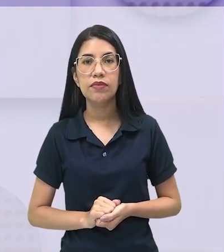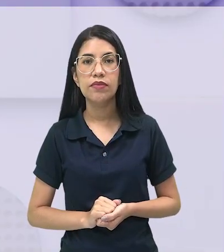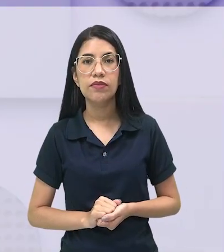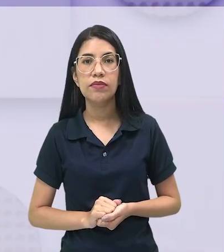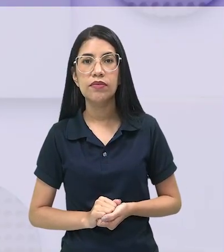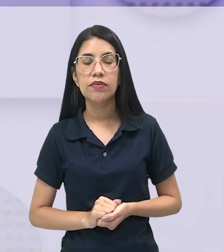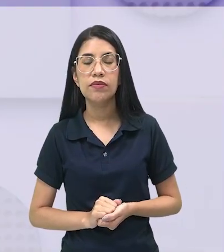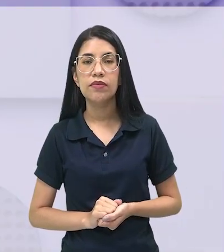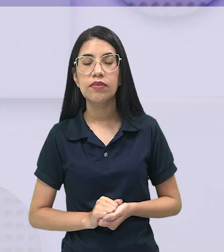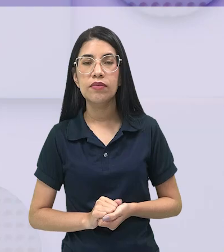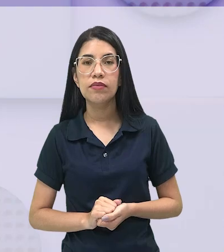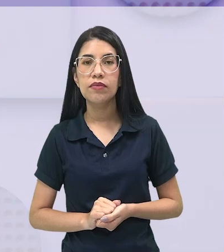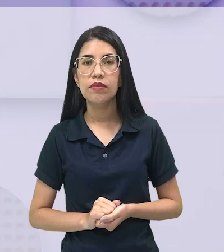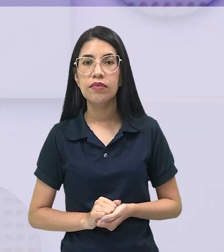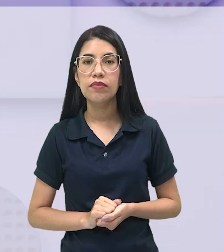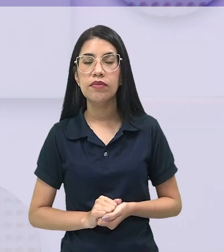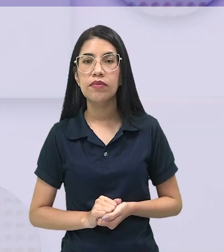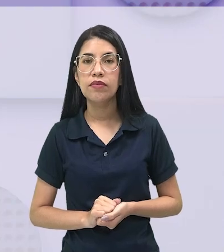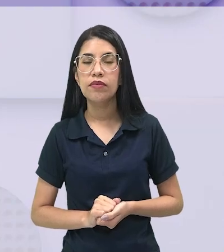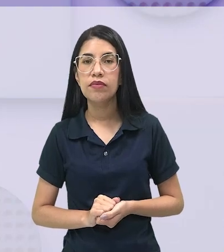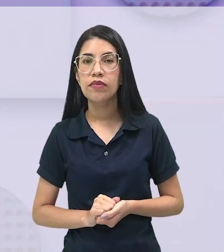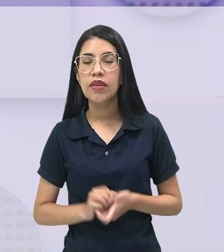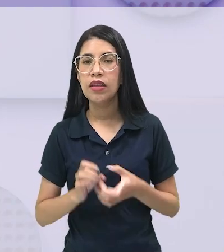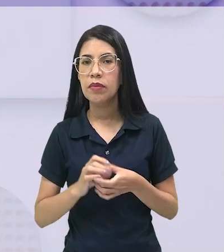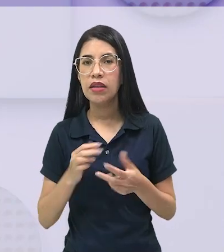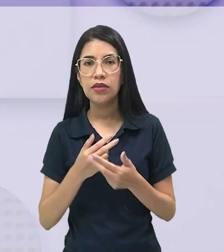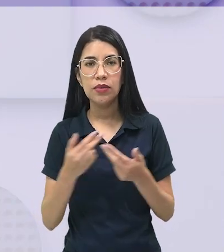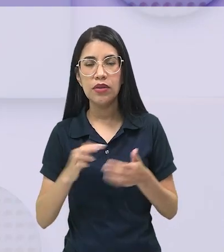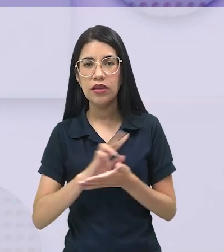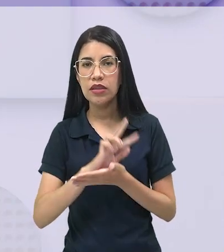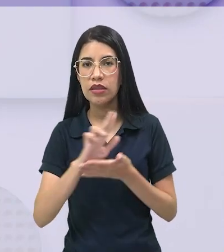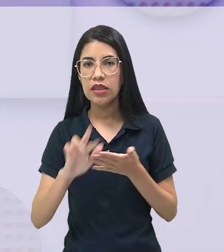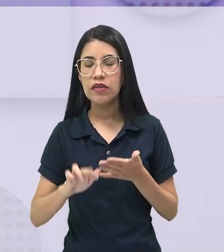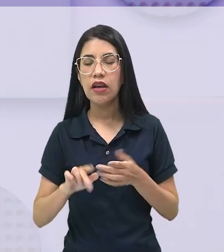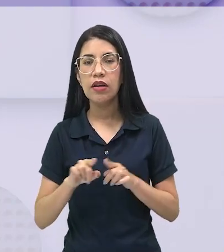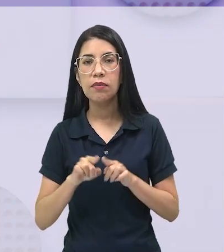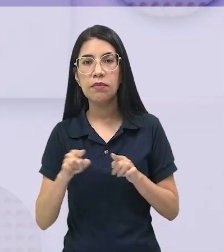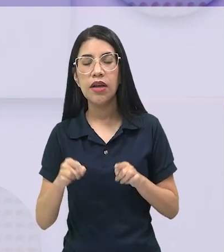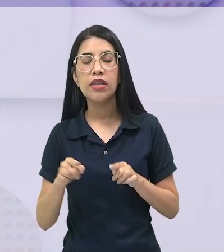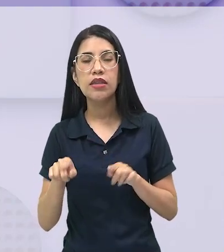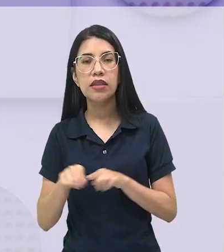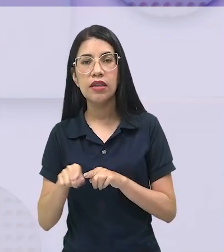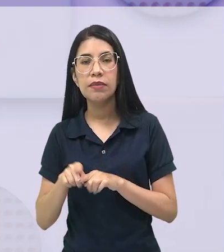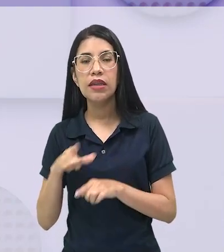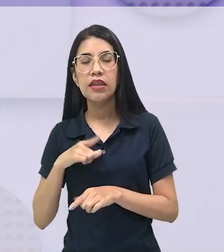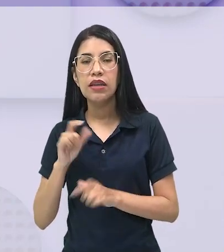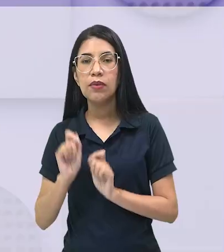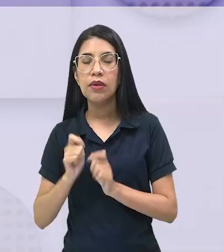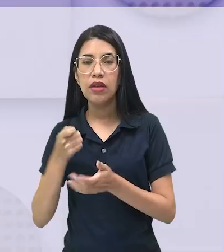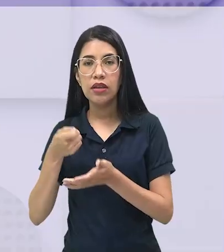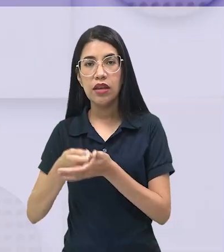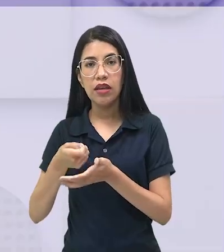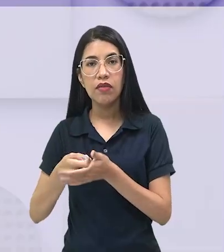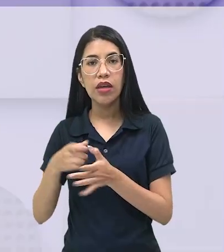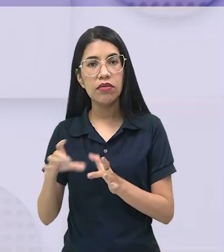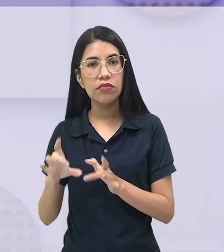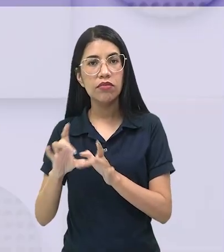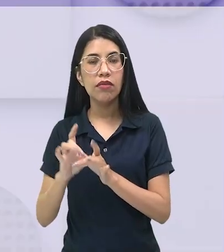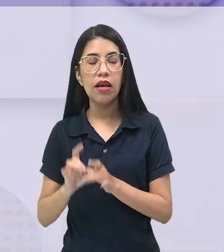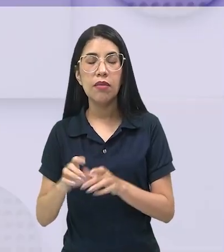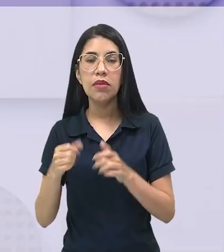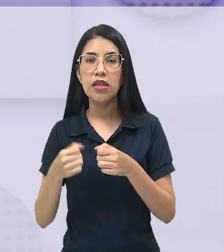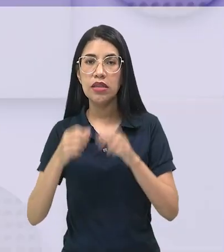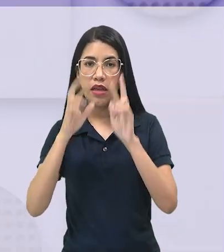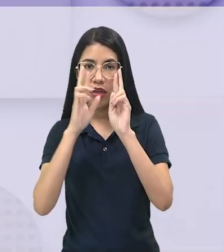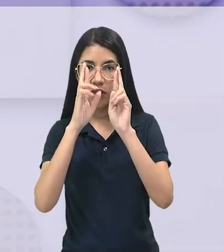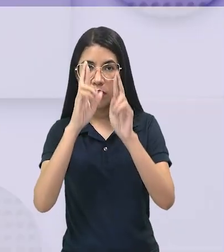das nossas convicções de crença, por outro lado, temos o dever de